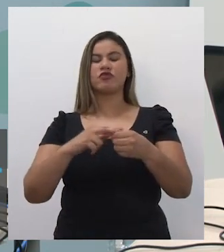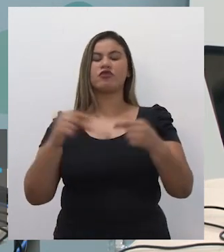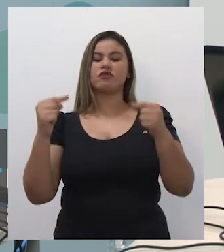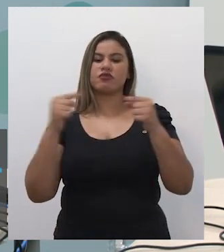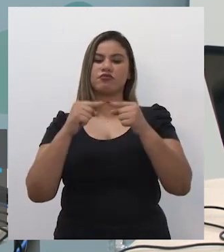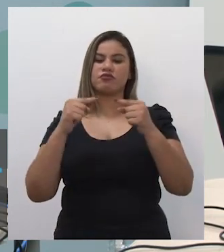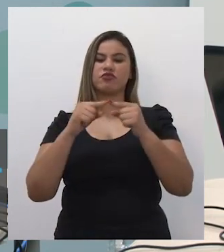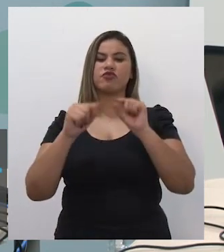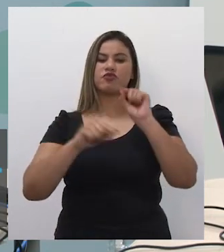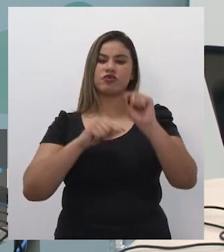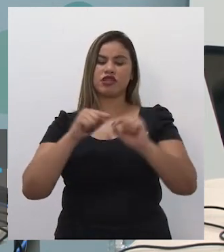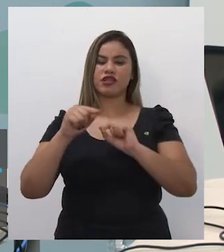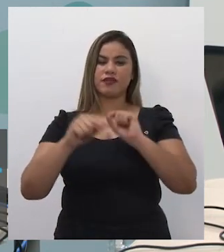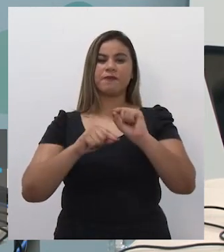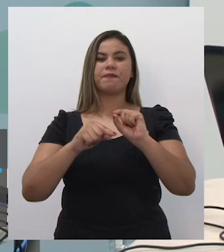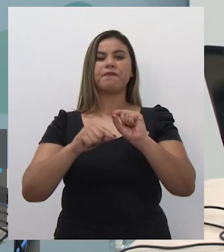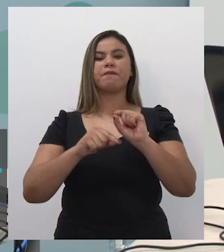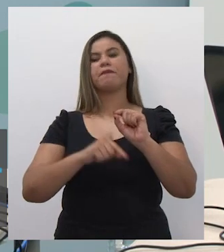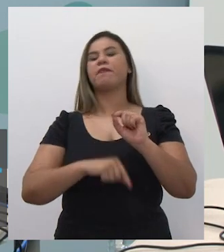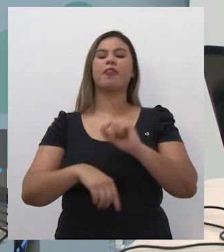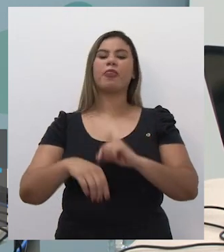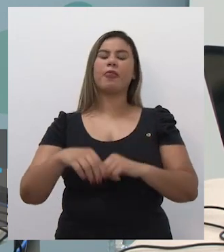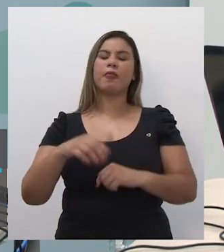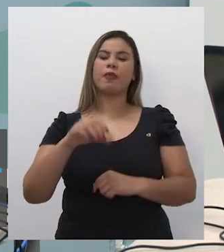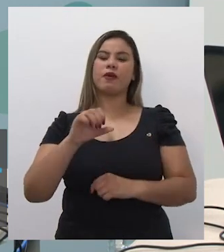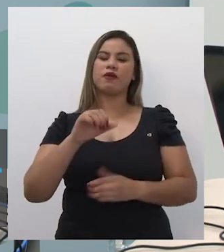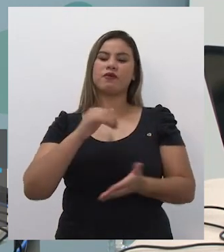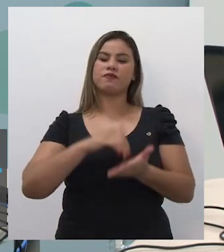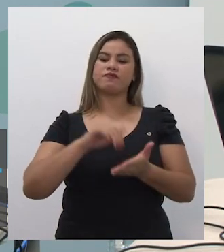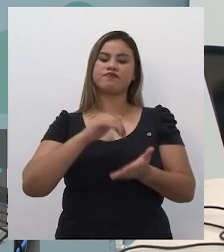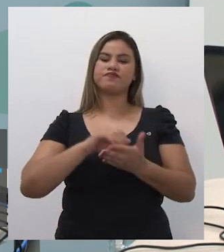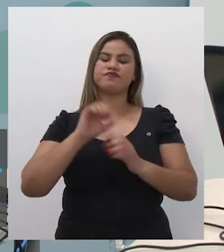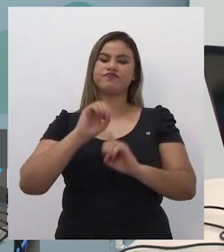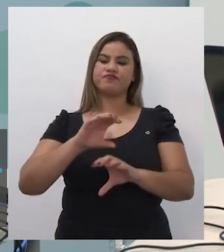regulamentado, né, por resoluções como a SEDUC